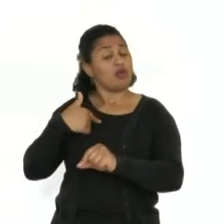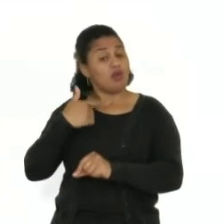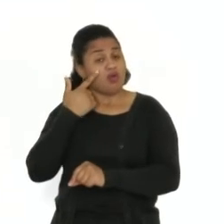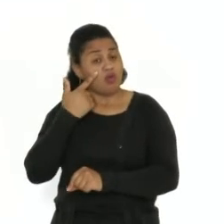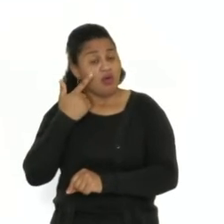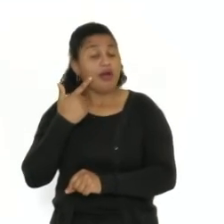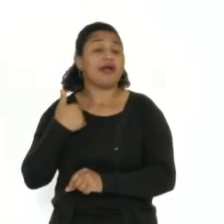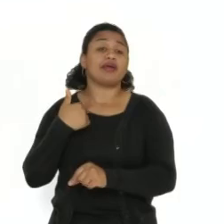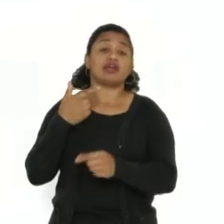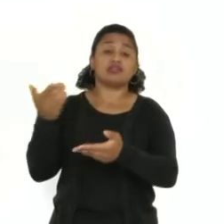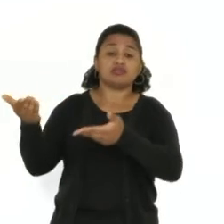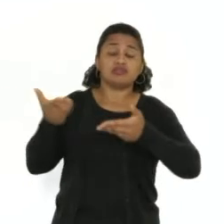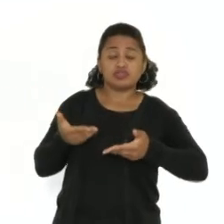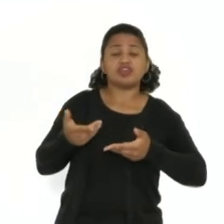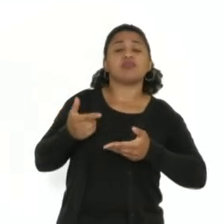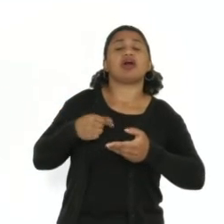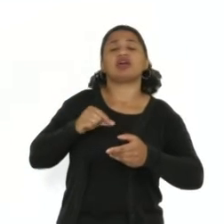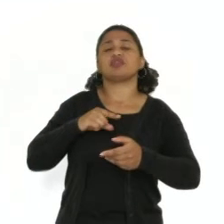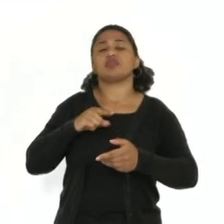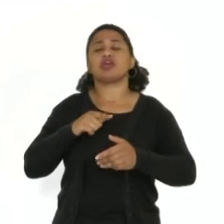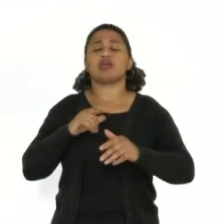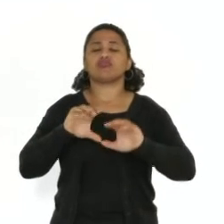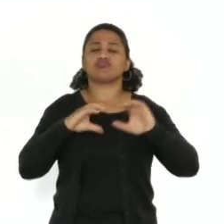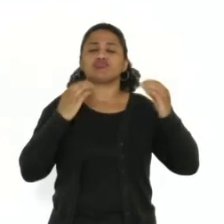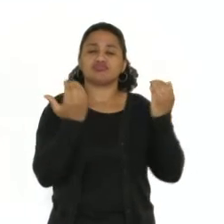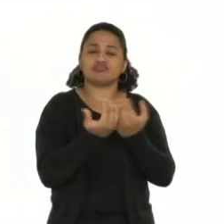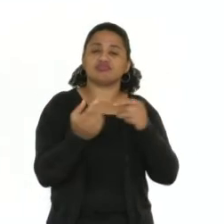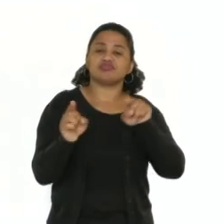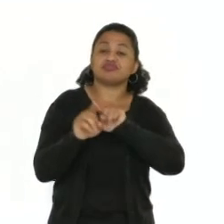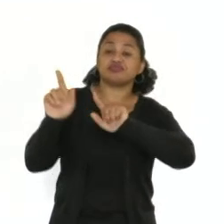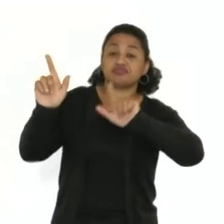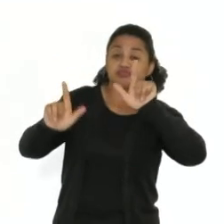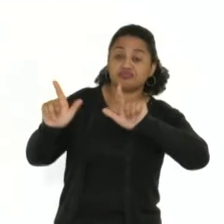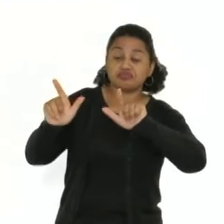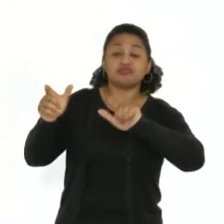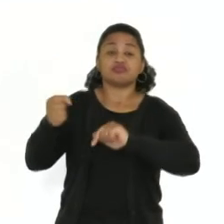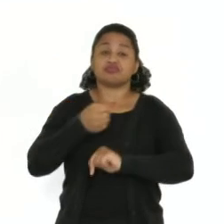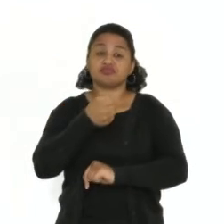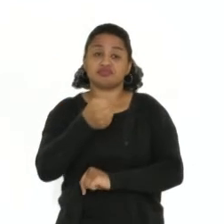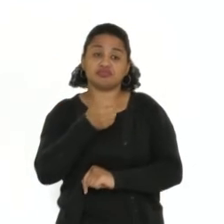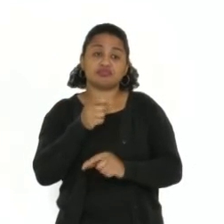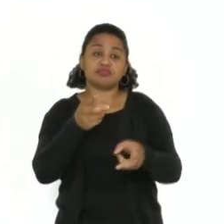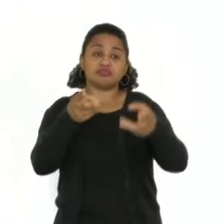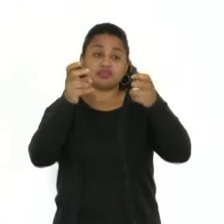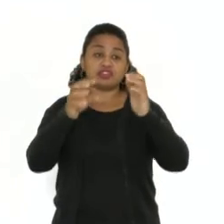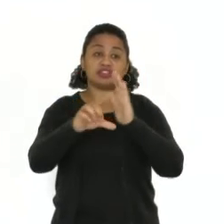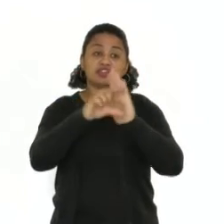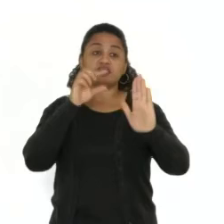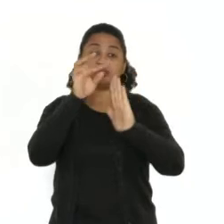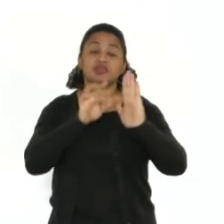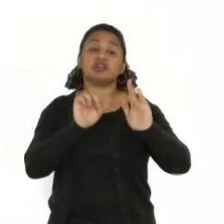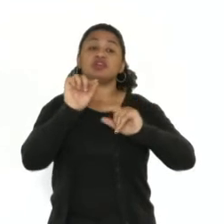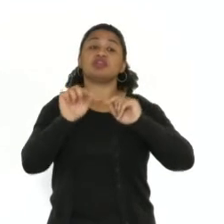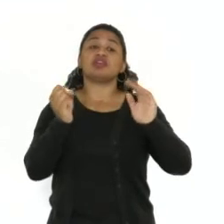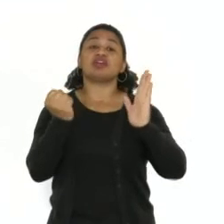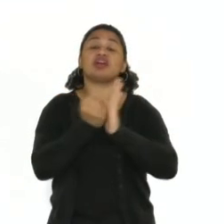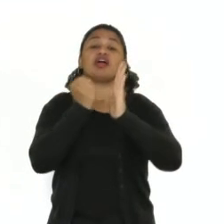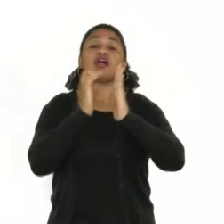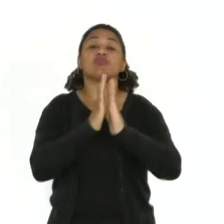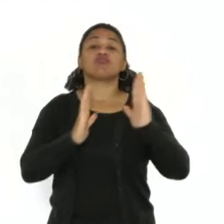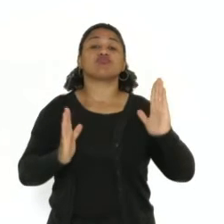sendo convidada para participar de conferências e programas de televisão. Identifique no texto os